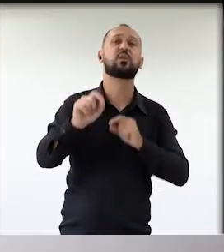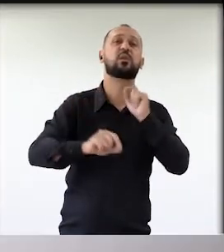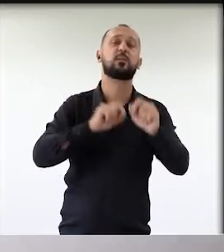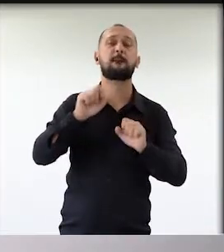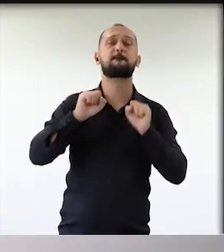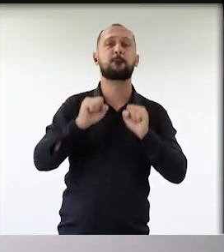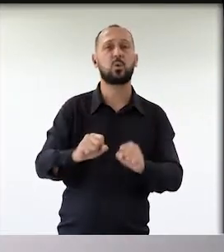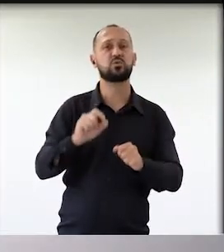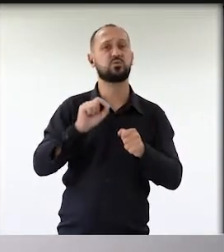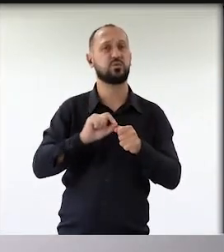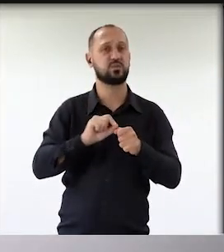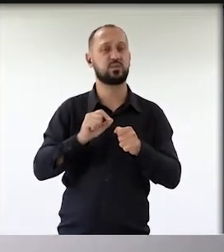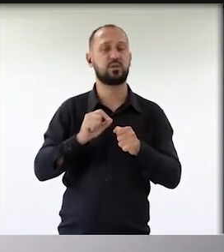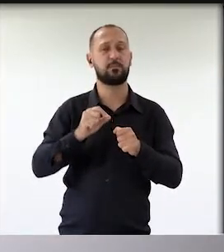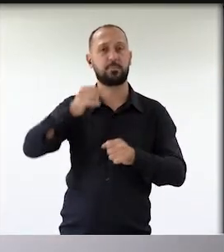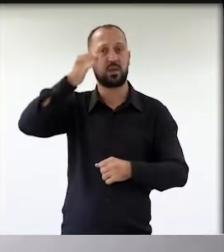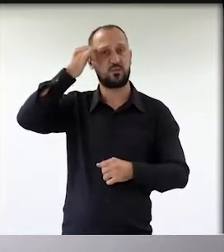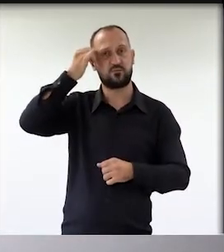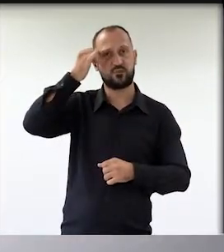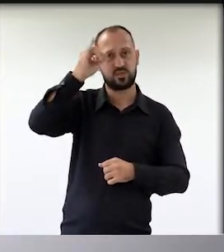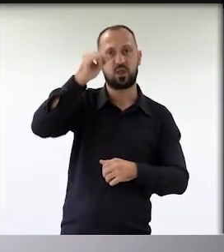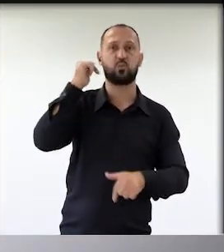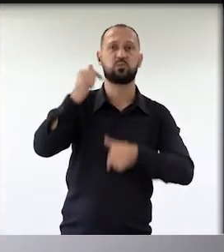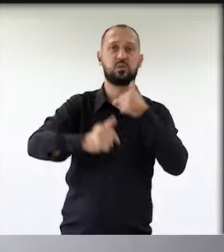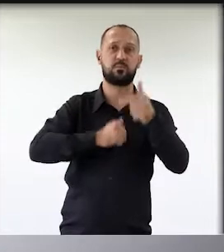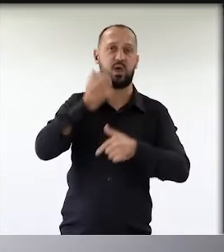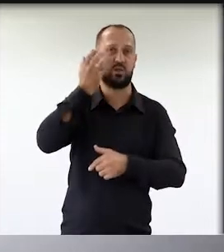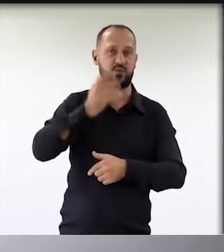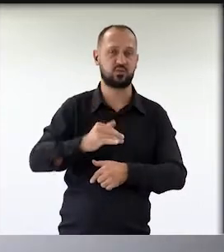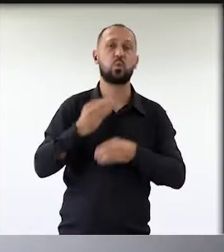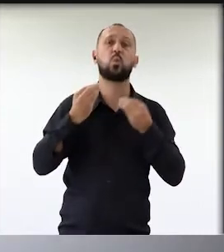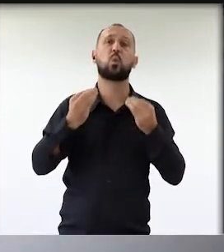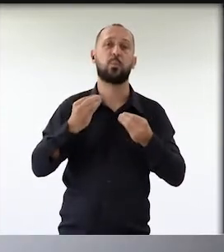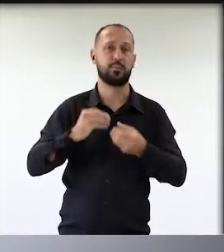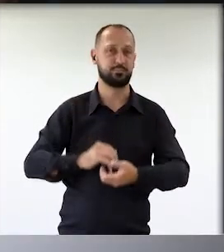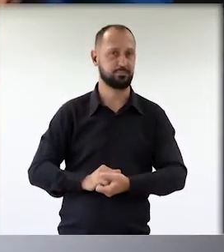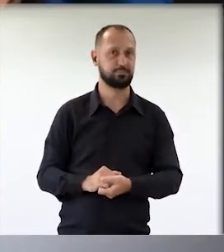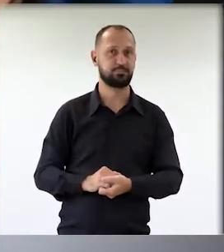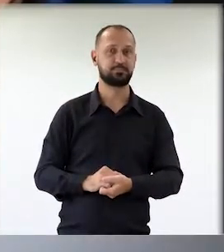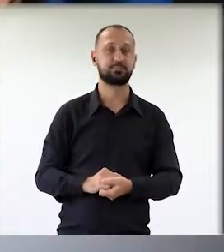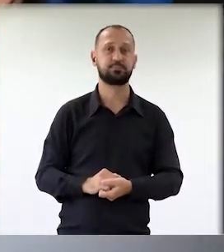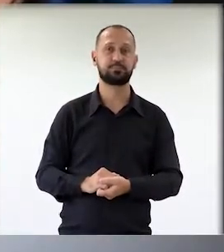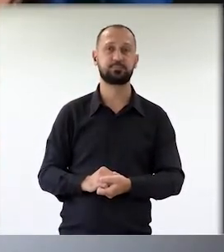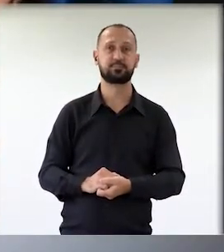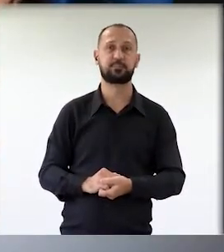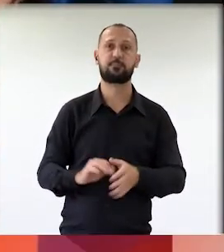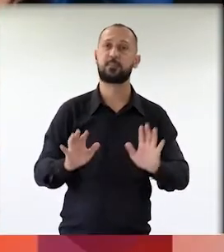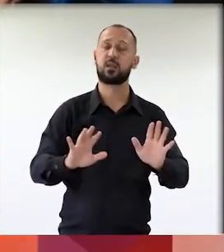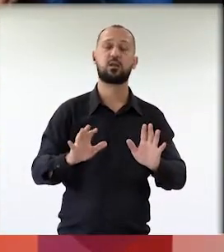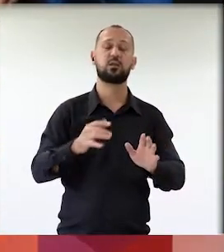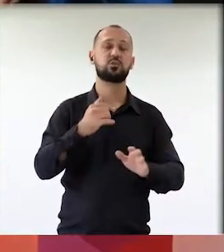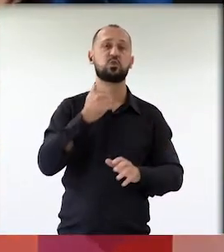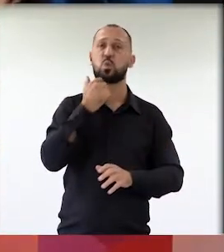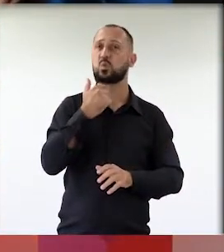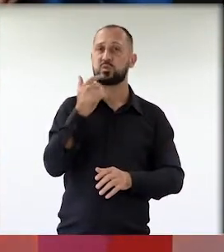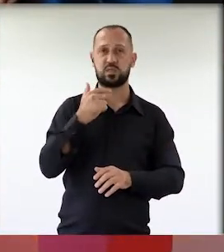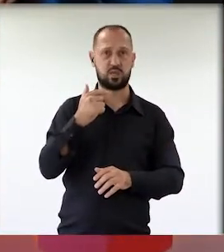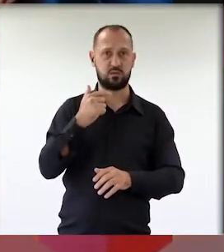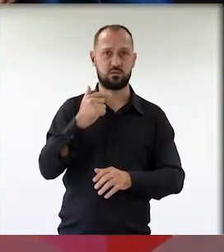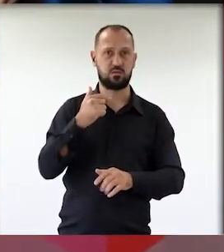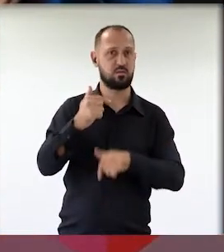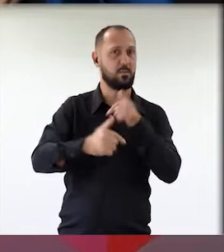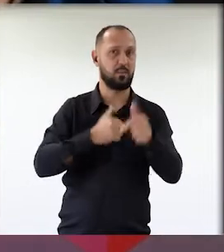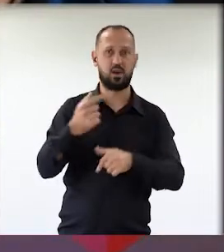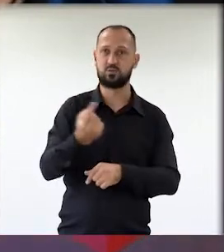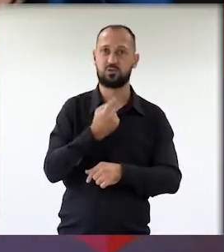que pode ser feito nessa questão do combate ao trabalho infantil? Bom, eu digo que ninguém consegue